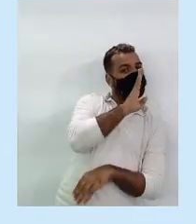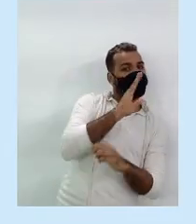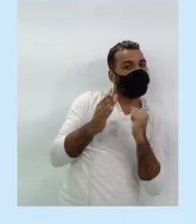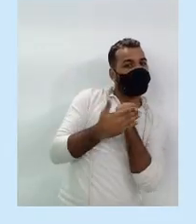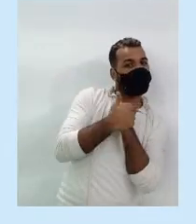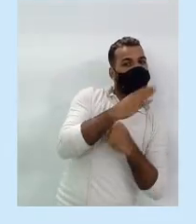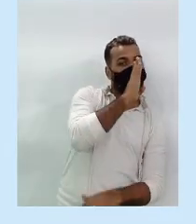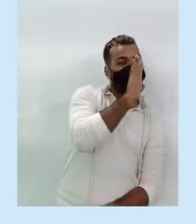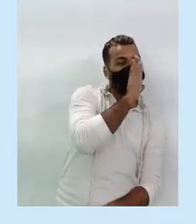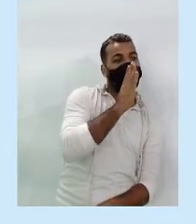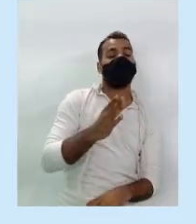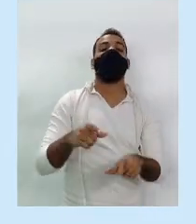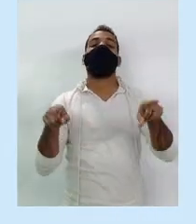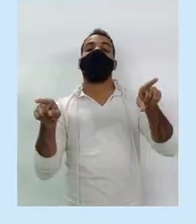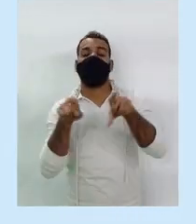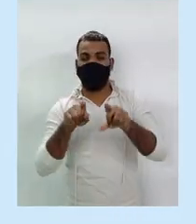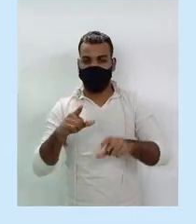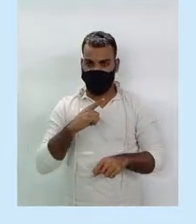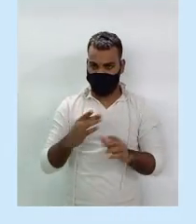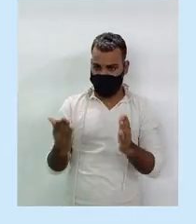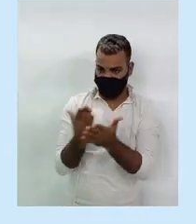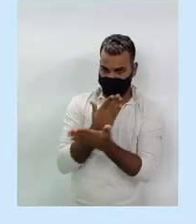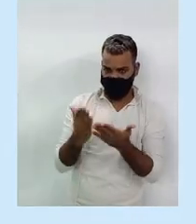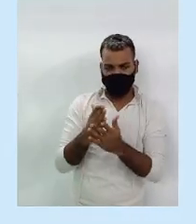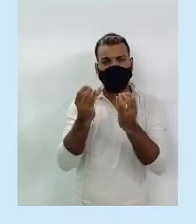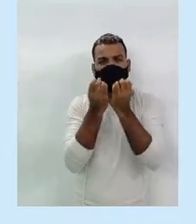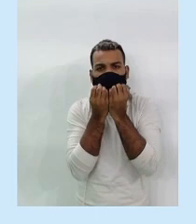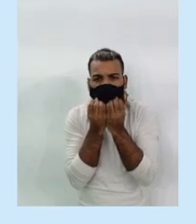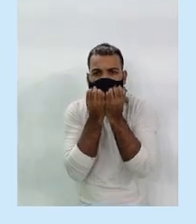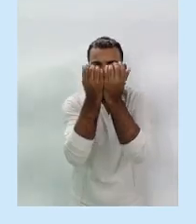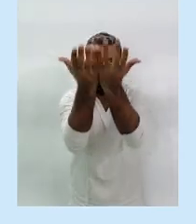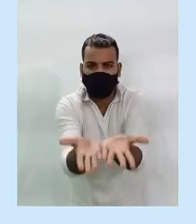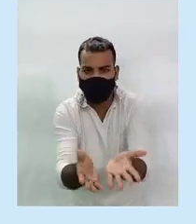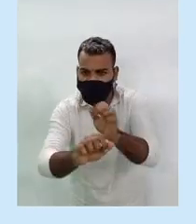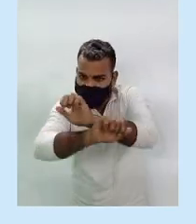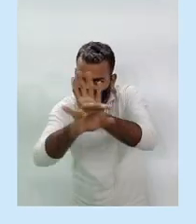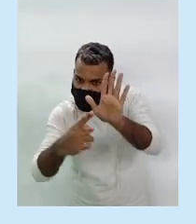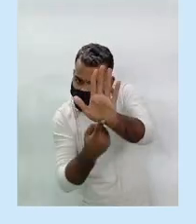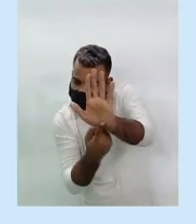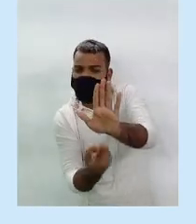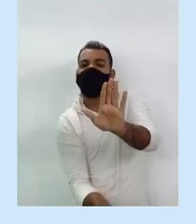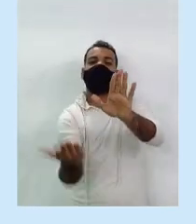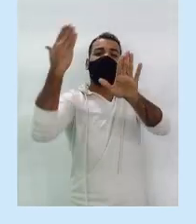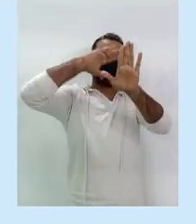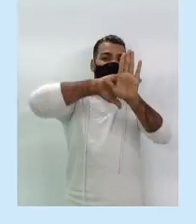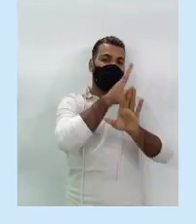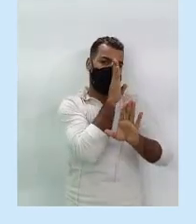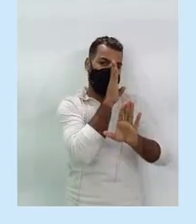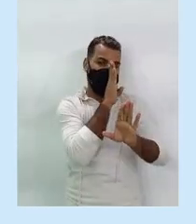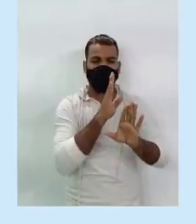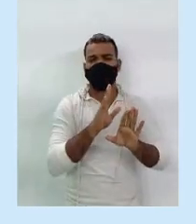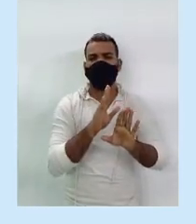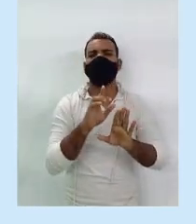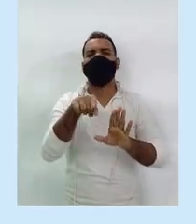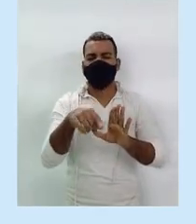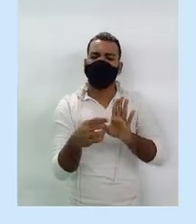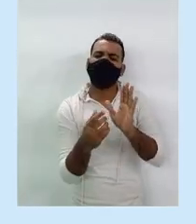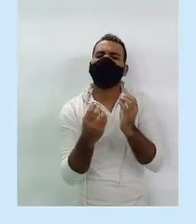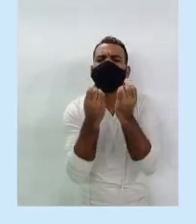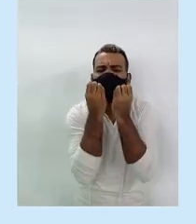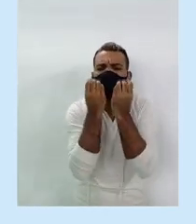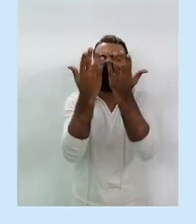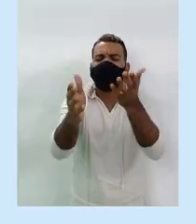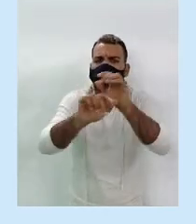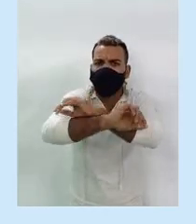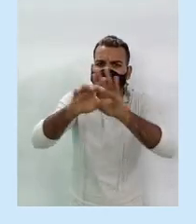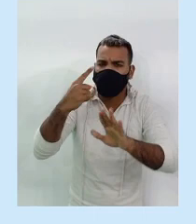seguinte questão. Nós temos os pontos explícitos e implícitos. O que é um ponto explícito? O que é um fato explícito? É aquele